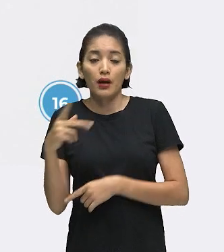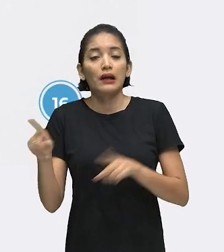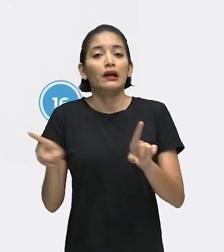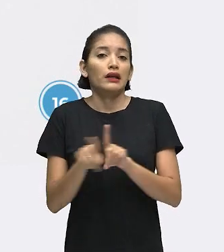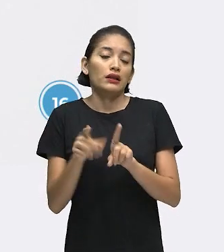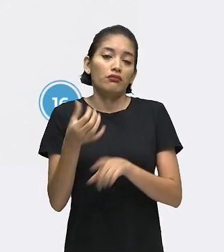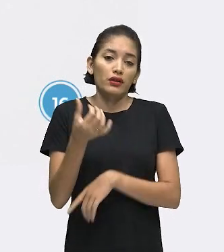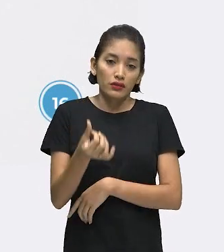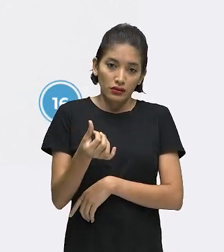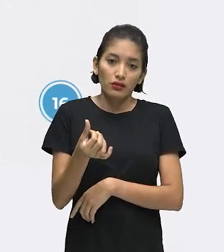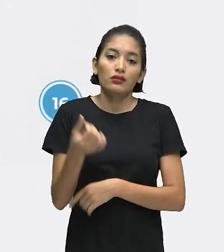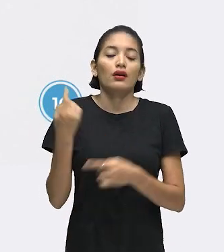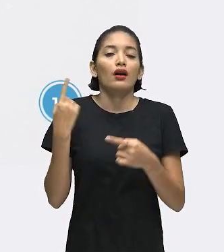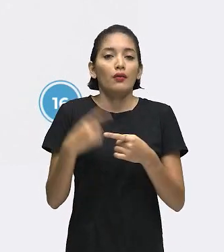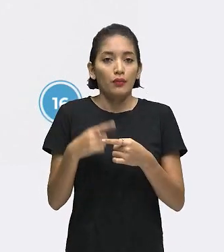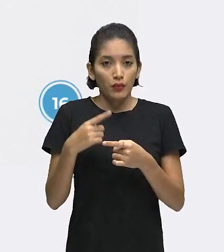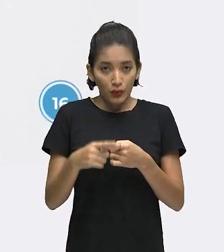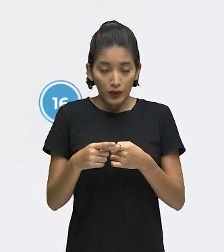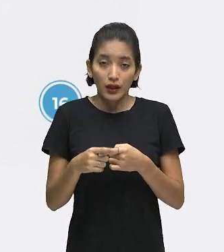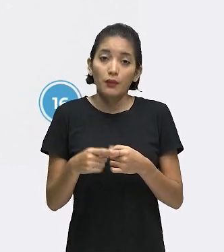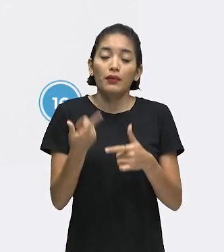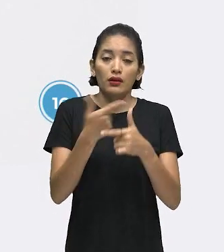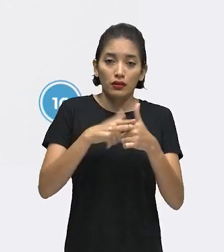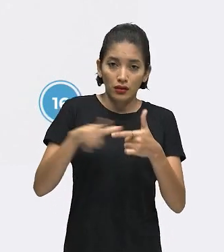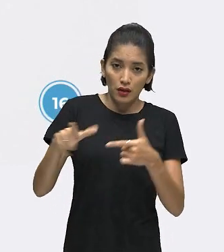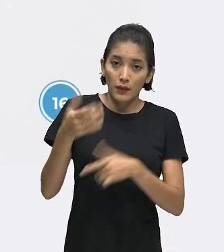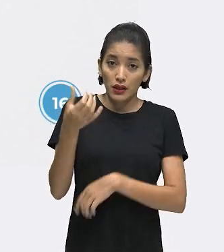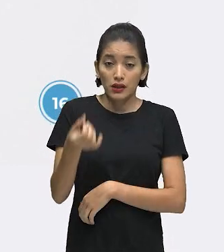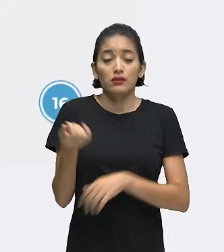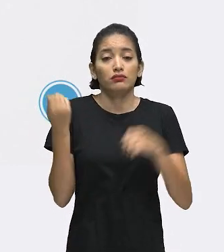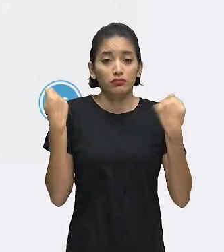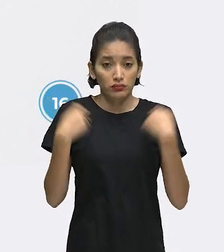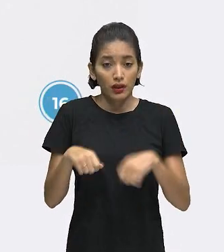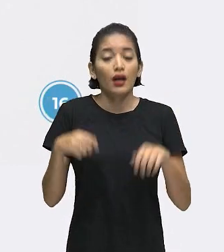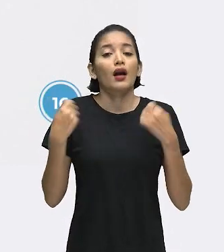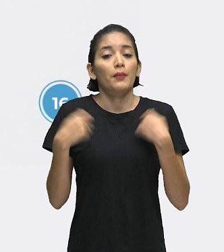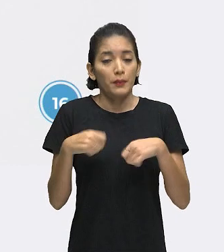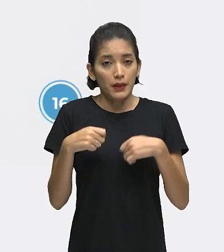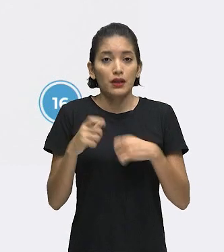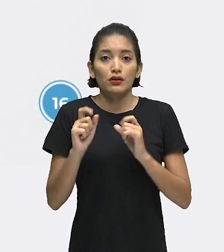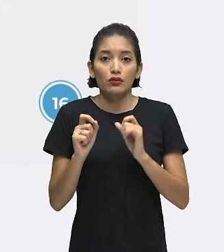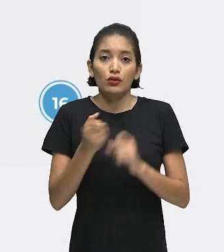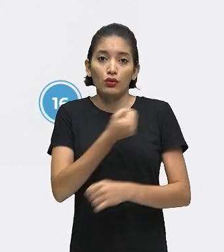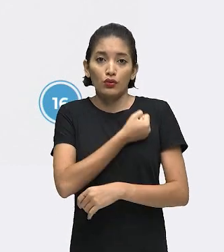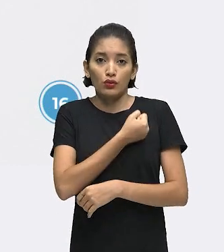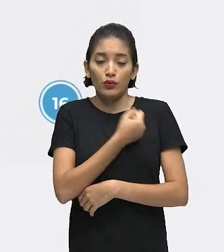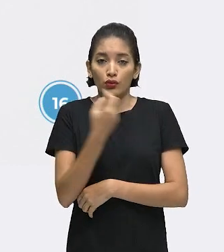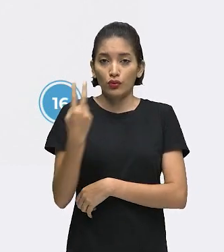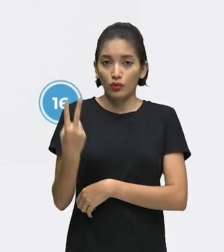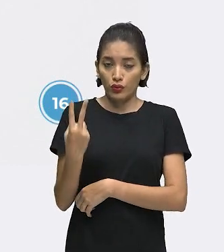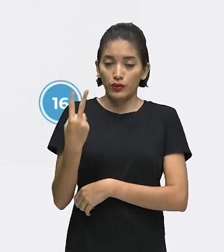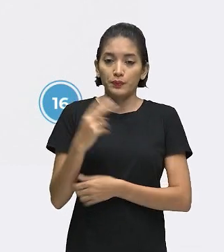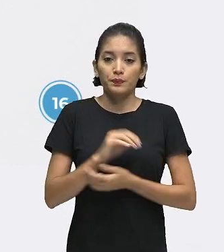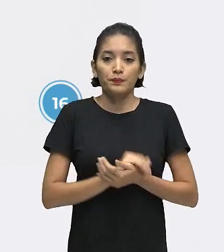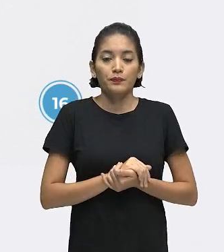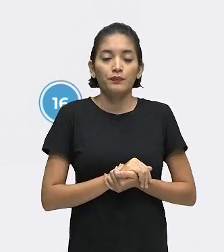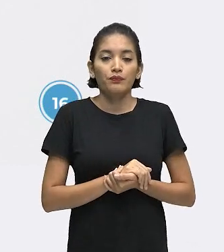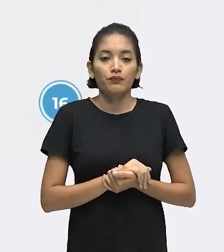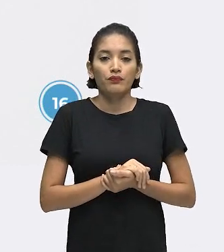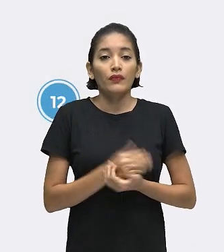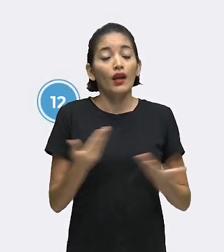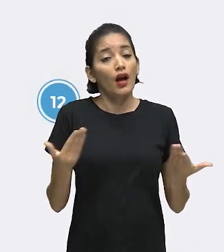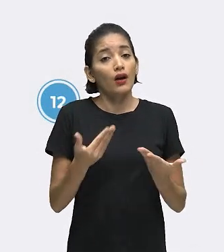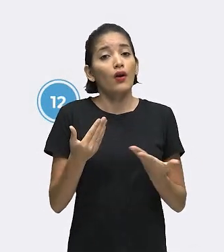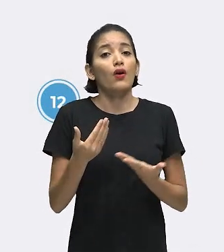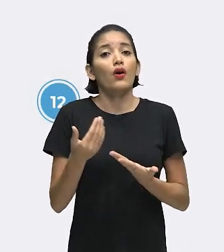divisível por 6, porque para ser divisível por 6, ele precisa ser divisível por 2. Vamos agora para a nossa segunda